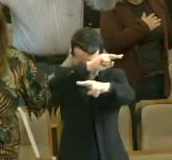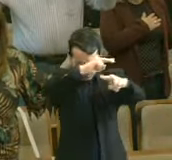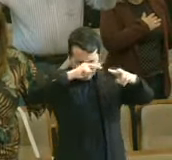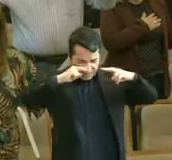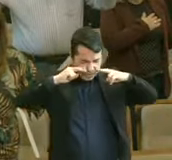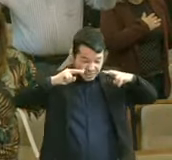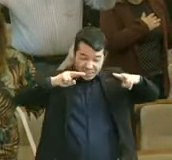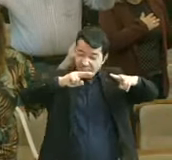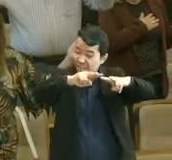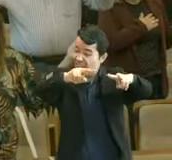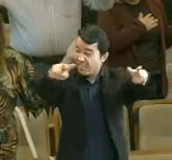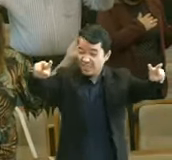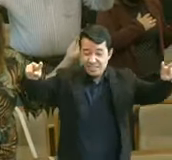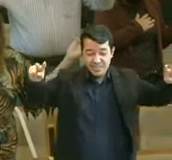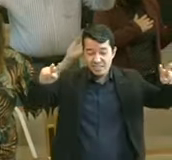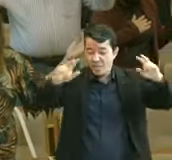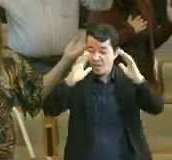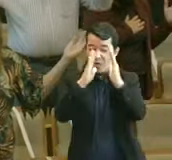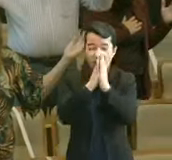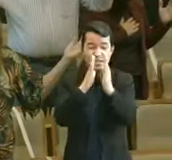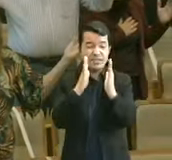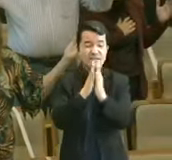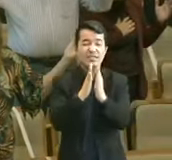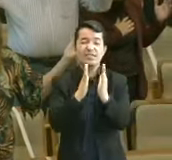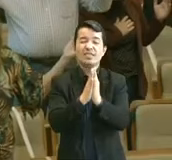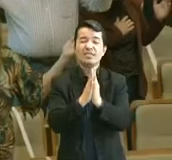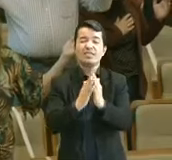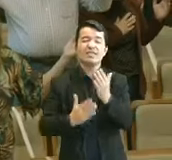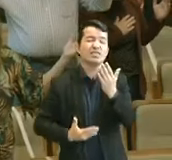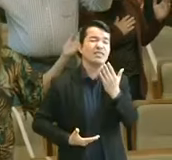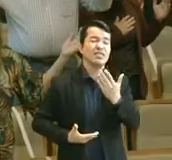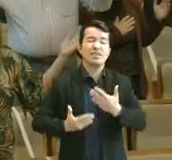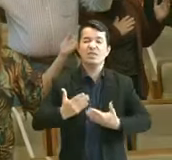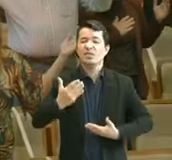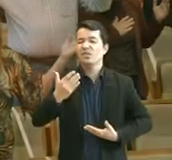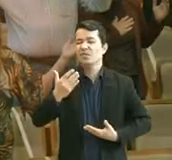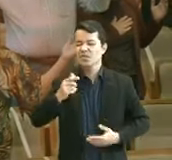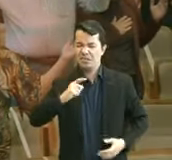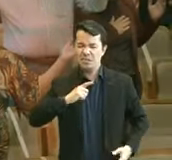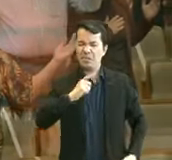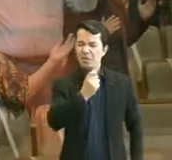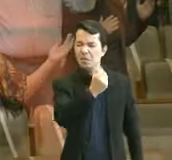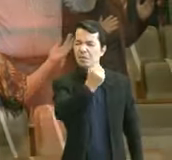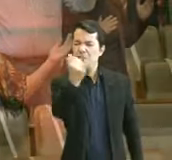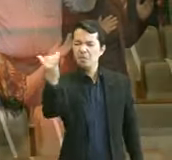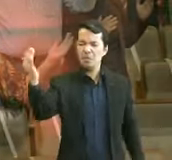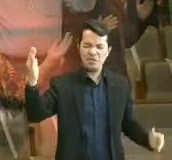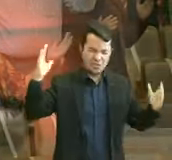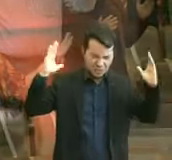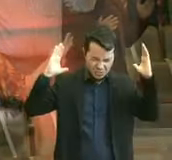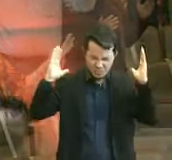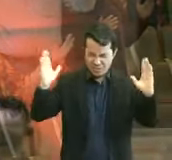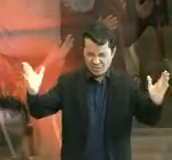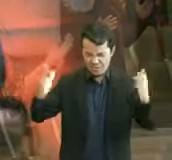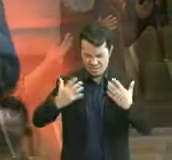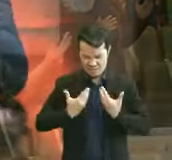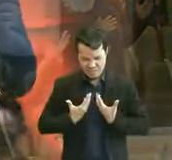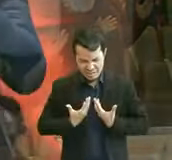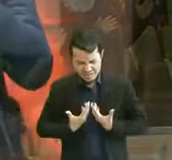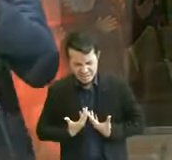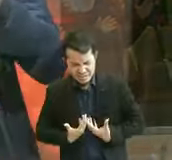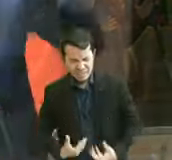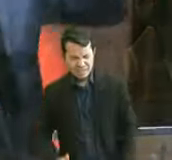Ouve o clamor dos teus servos. Muitos estão cansados, esgotados,